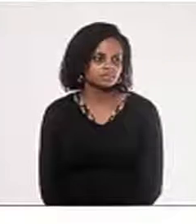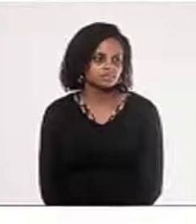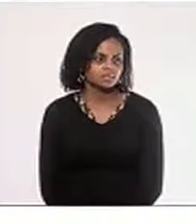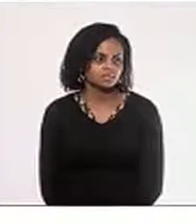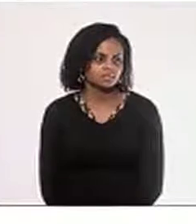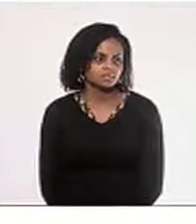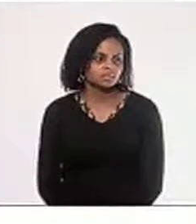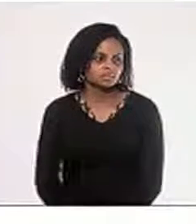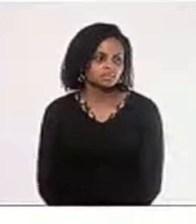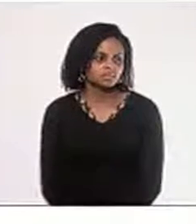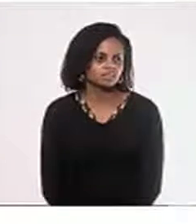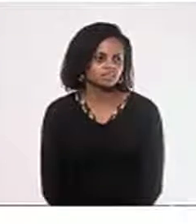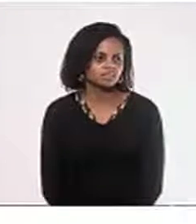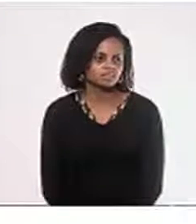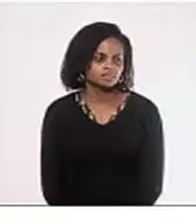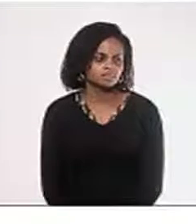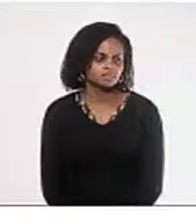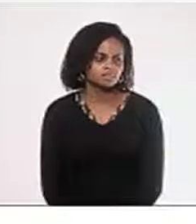Senhor presidente,